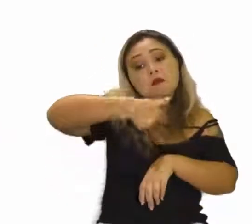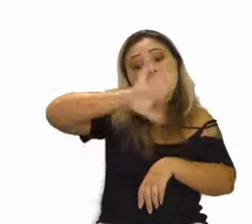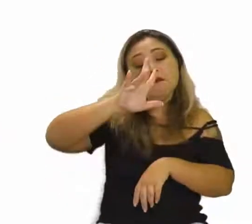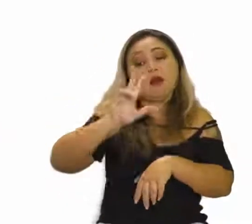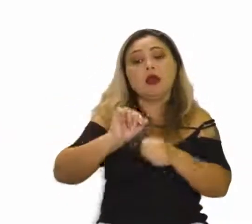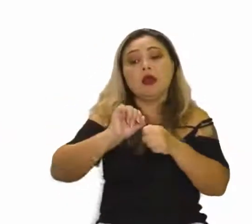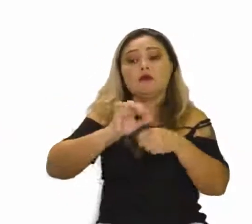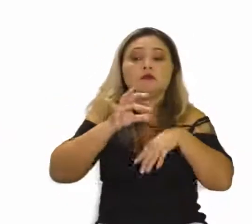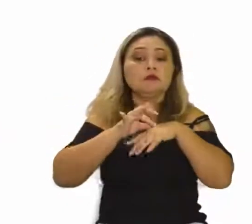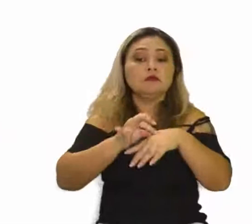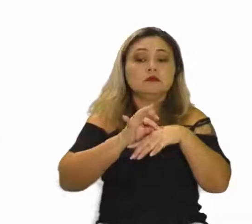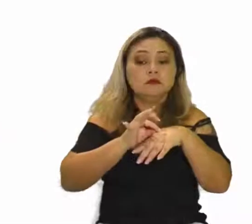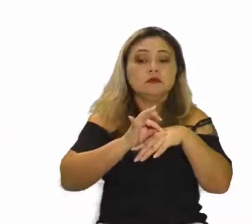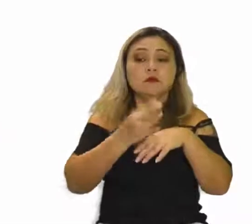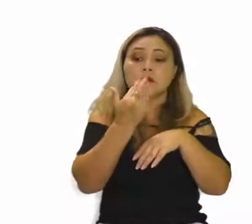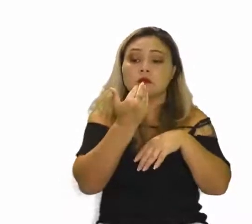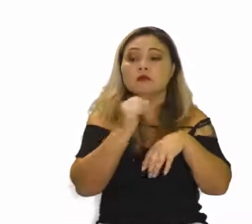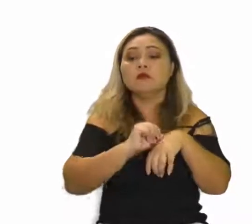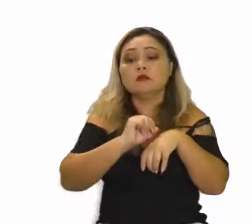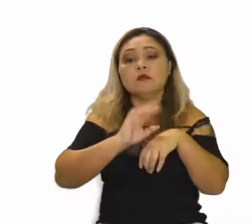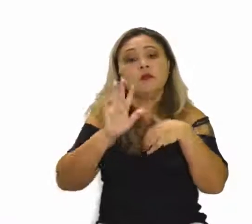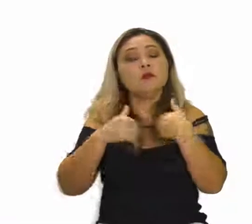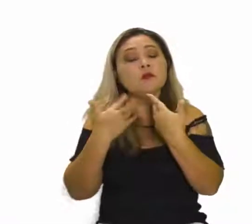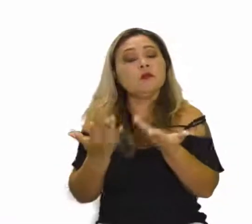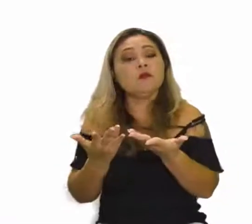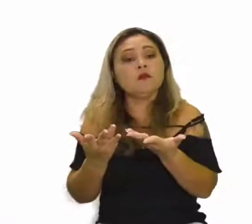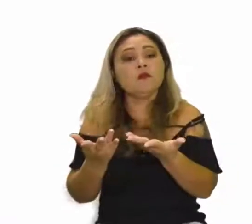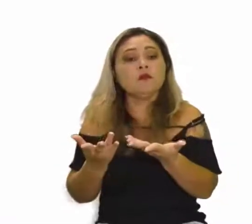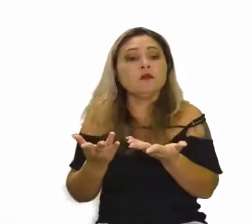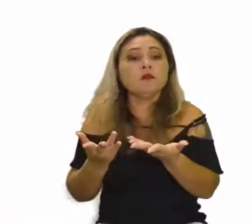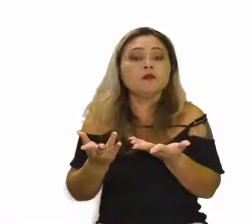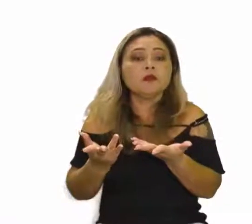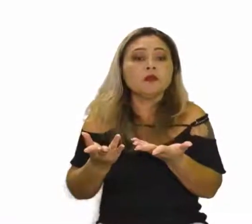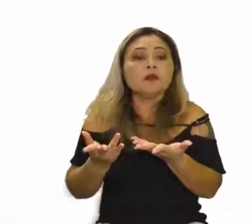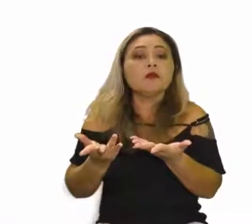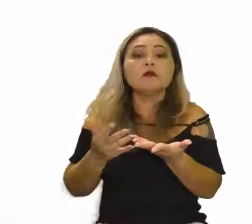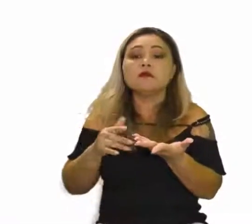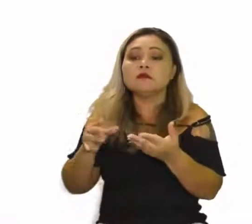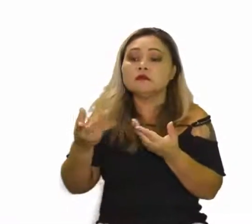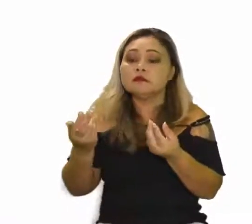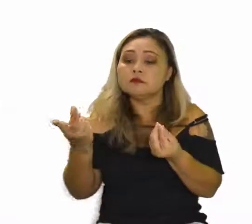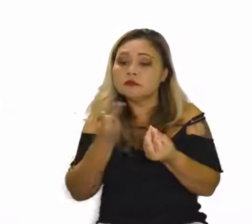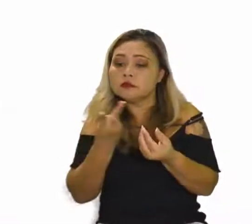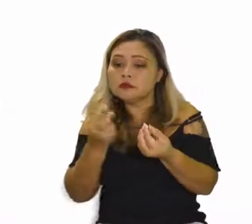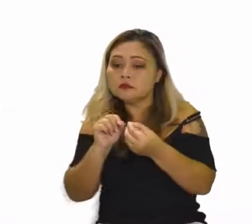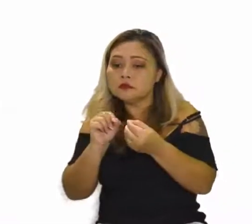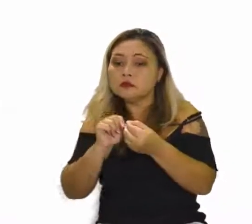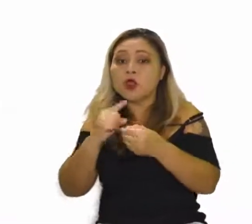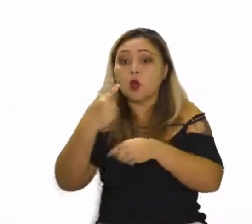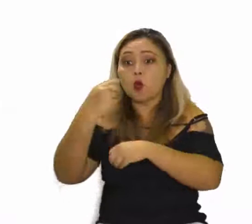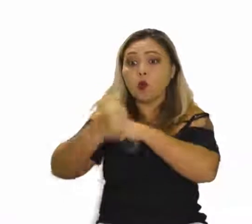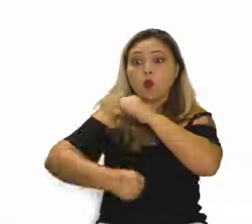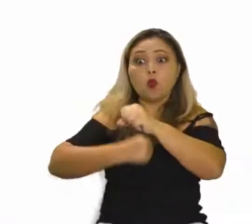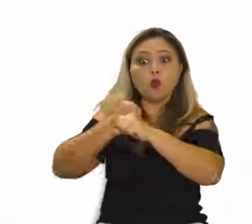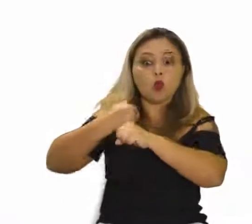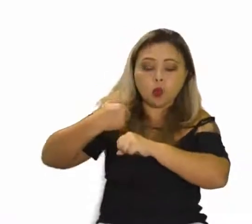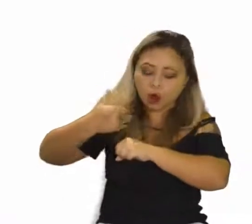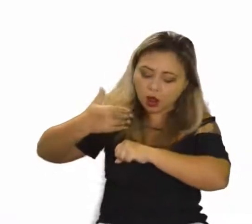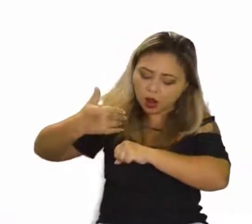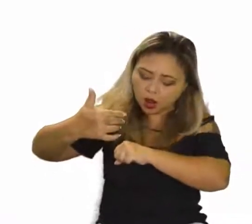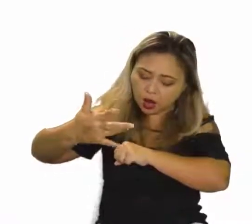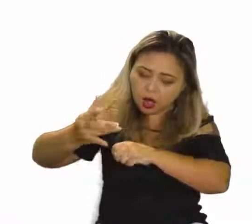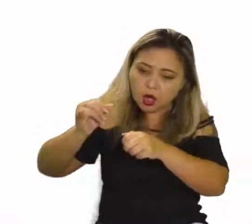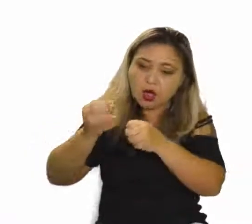isso é uma coisa que a gente vai ver aqui quando falarmos sobre o mercado, tá? O acasalamento pode ocorrer durante o ano inteiro e se